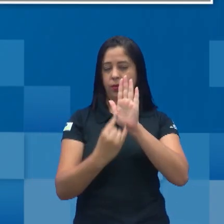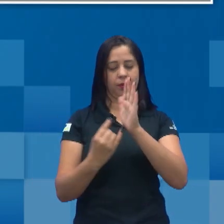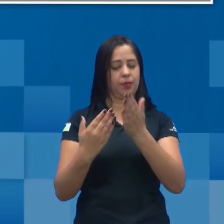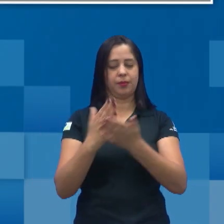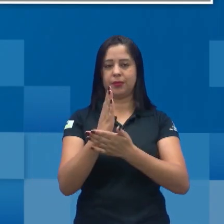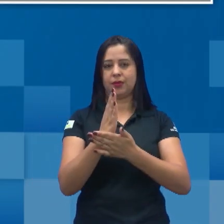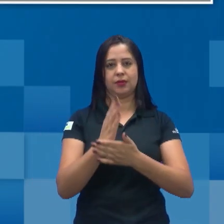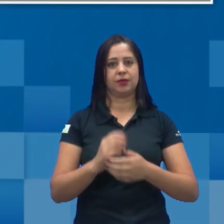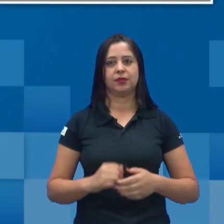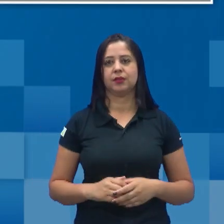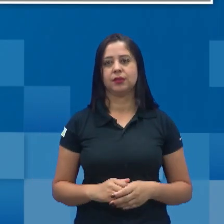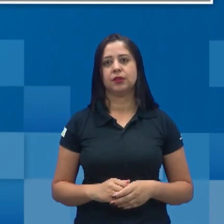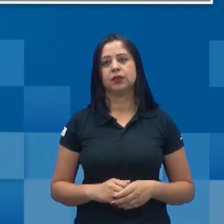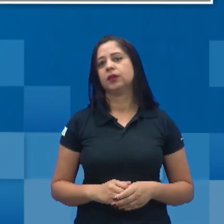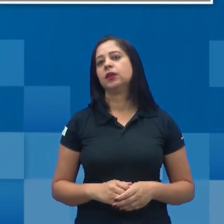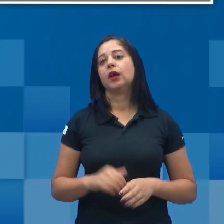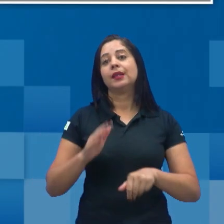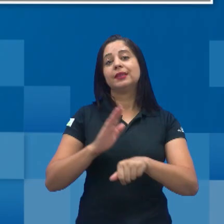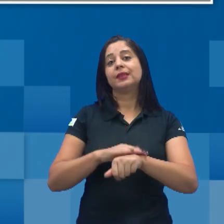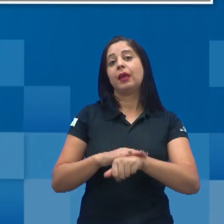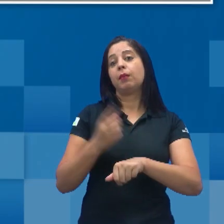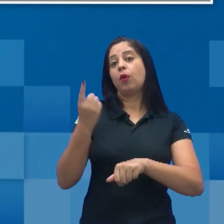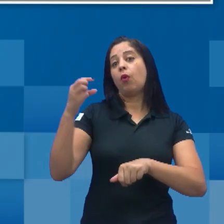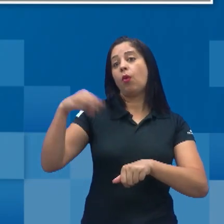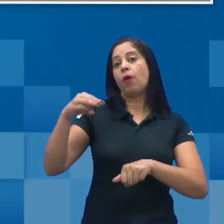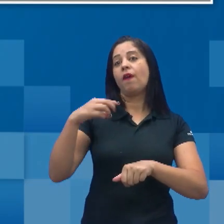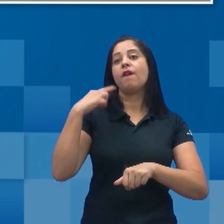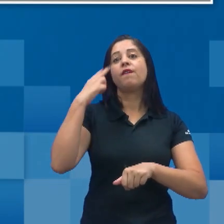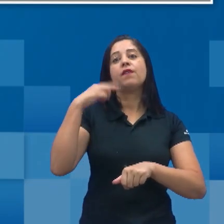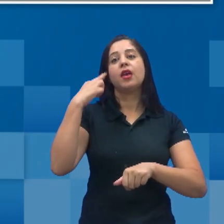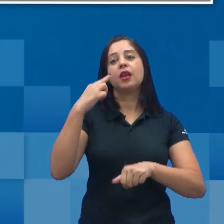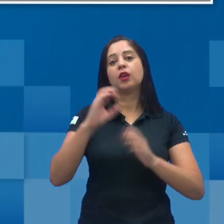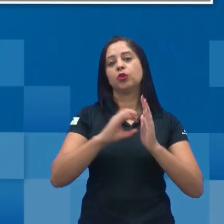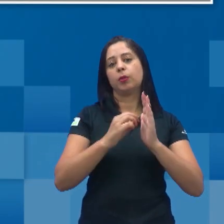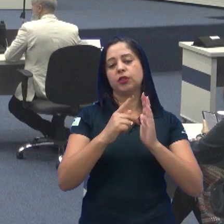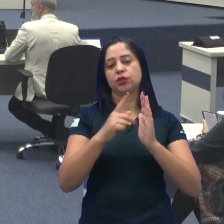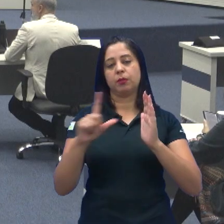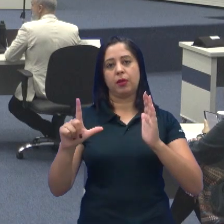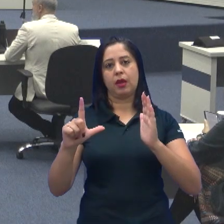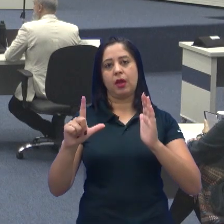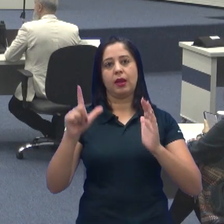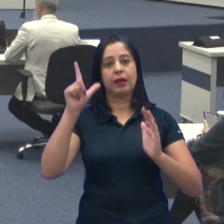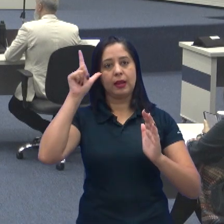rejeitado. Justificativo de votação por tempo de 1 minuto, o vereador do PL, Lino Bispo.